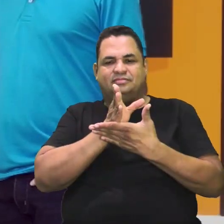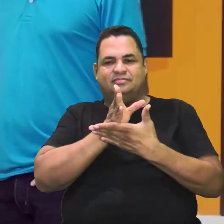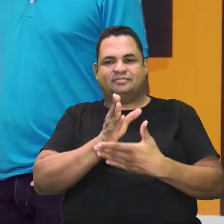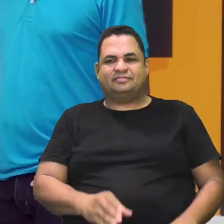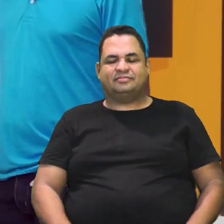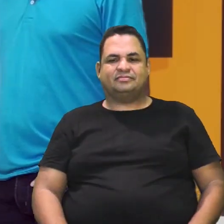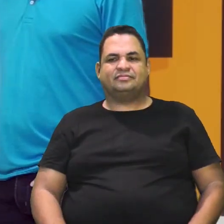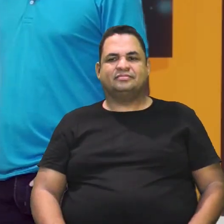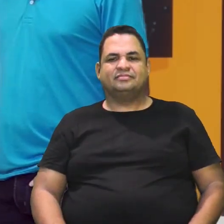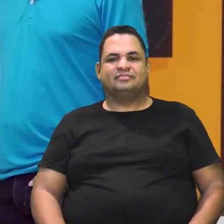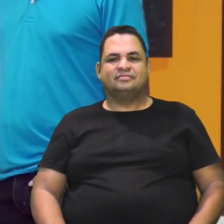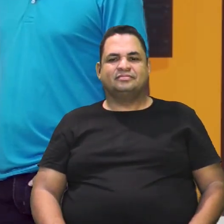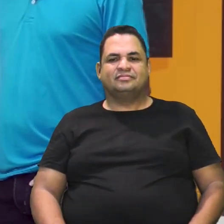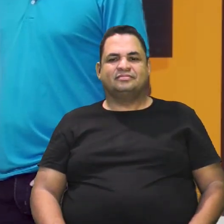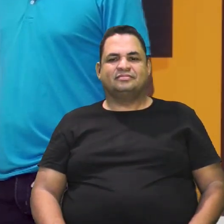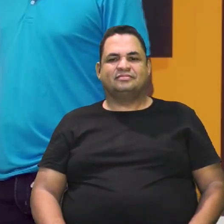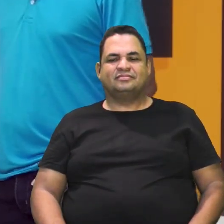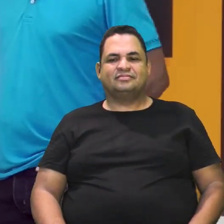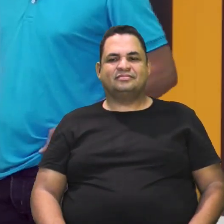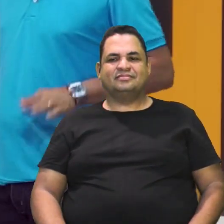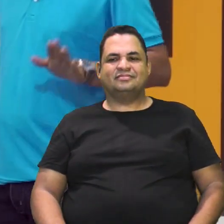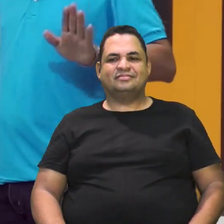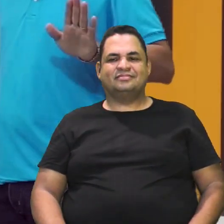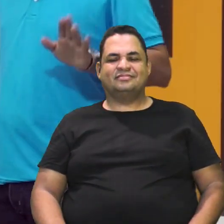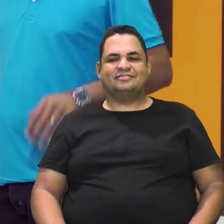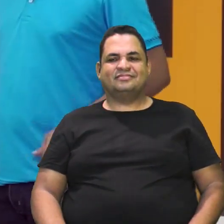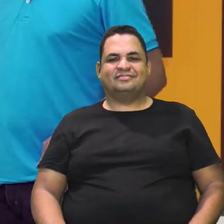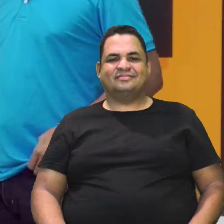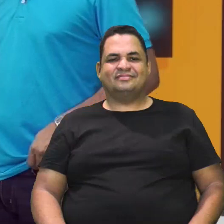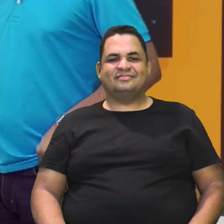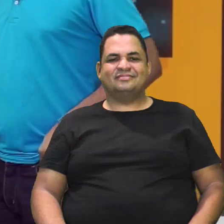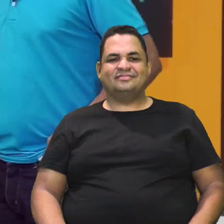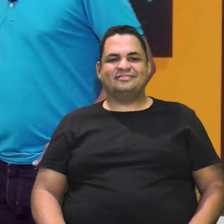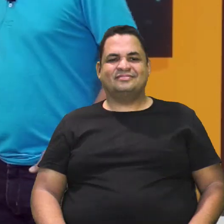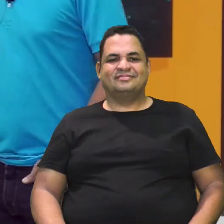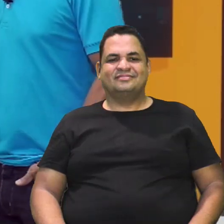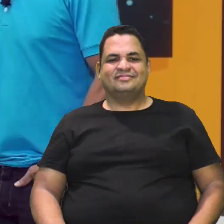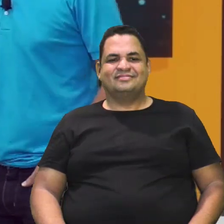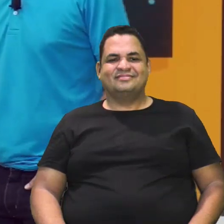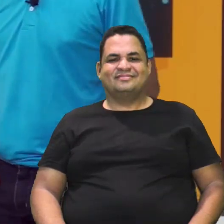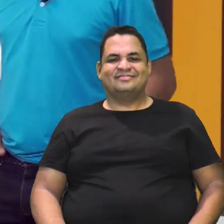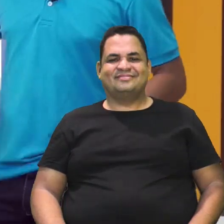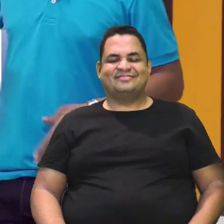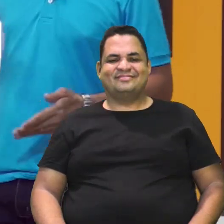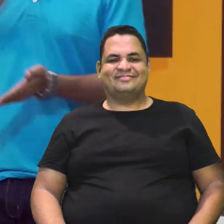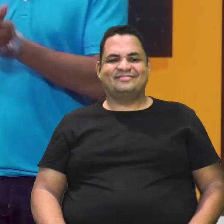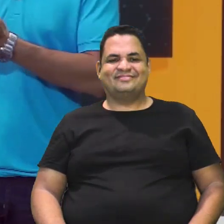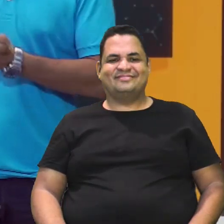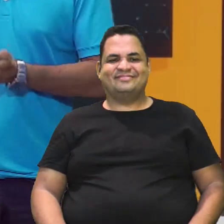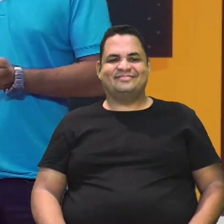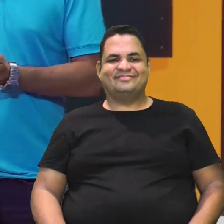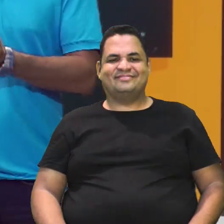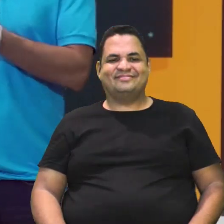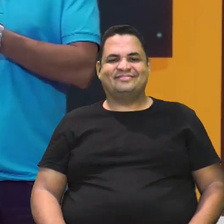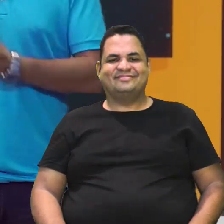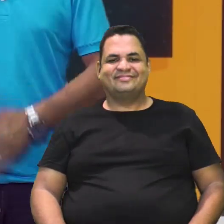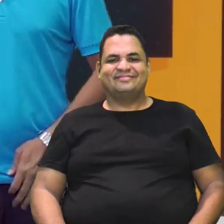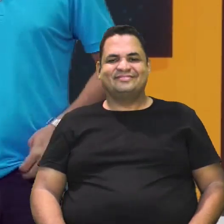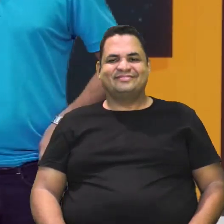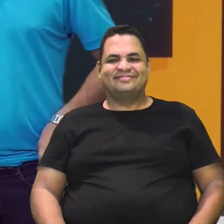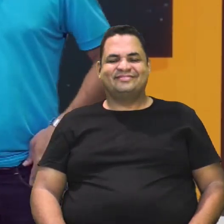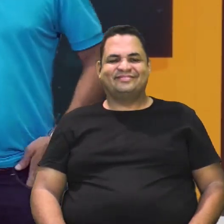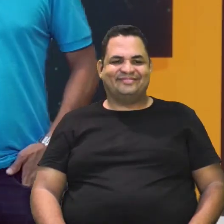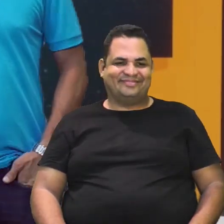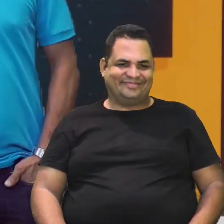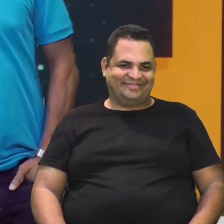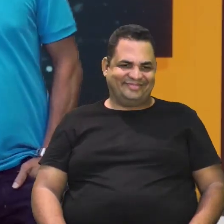comum. É porque ele quer fugir, ele não quer concorrer com porque ninguém. eu falei ponto de fuga. Aí ele entendeu errado e já se